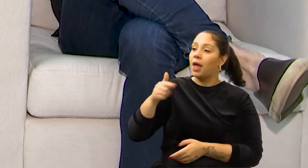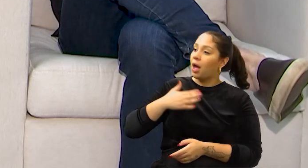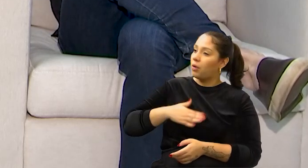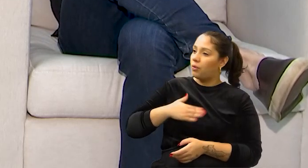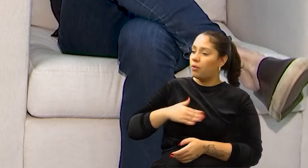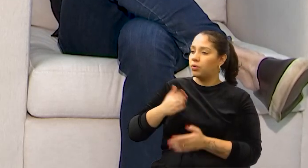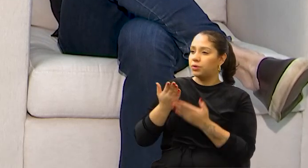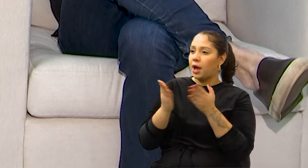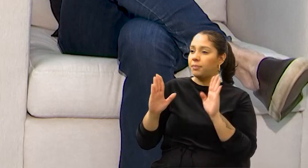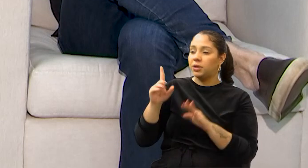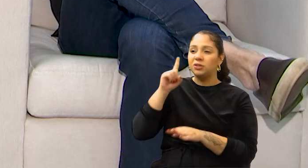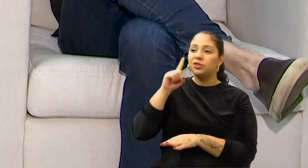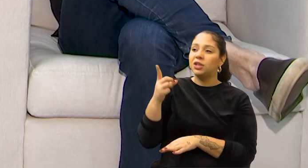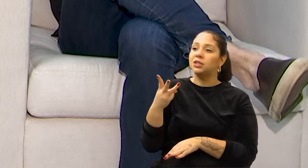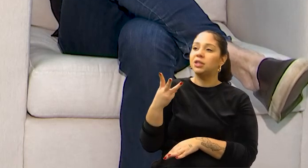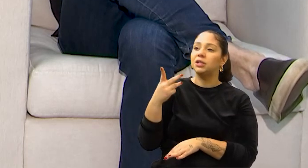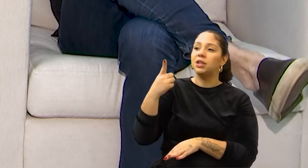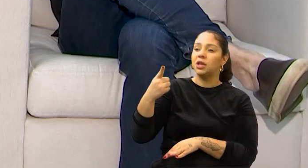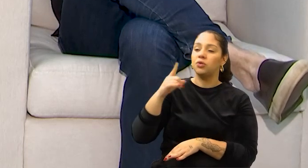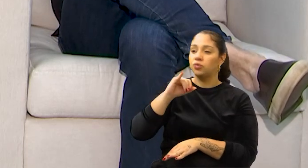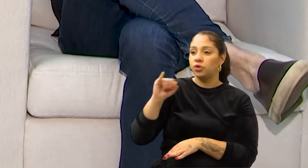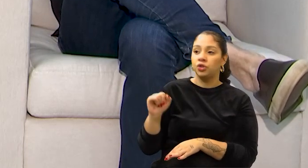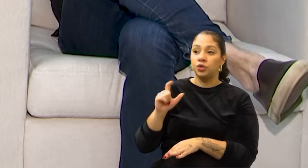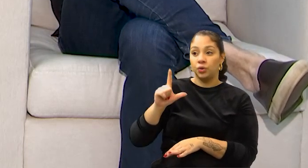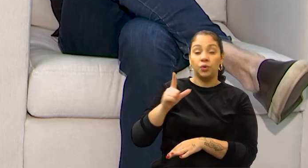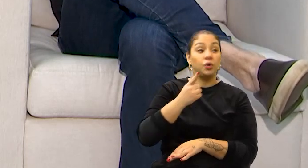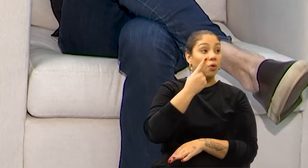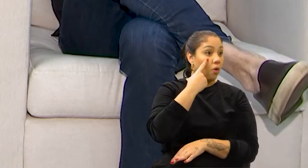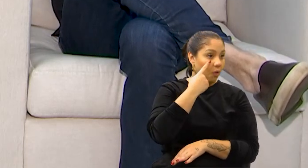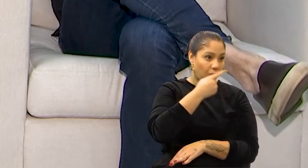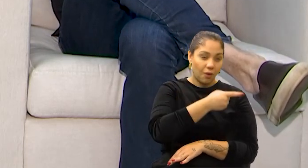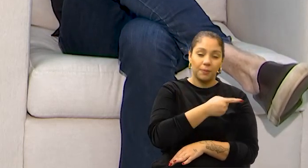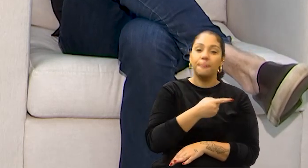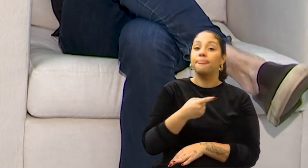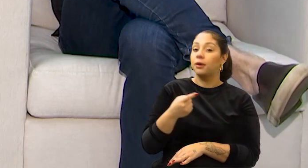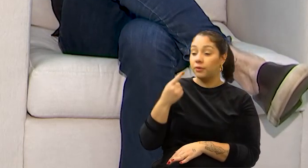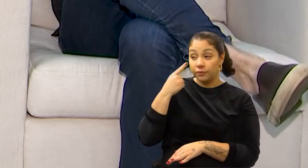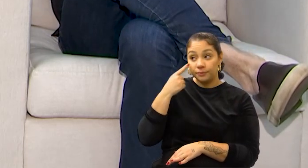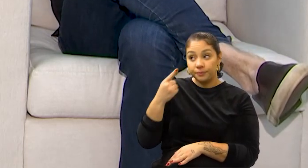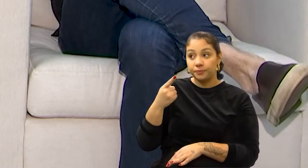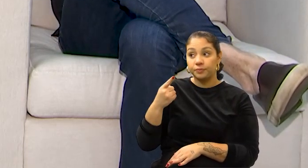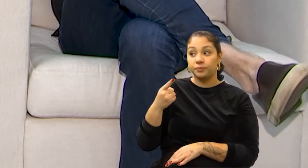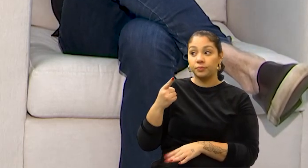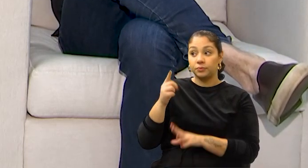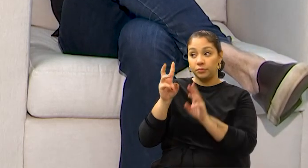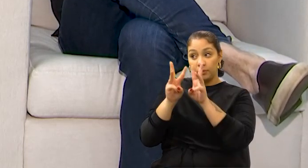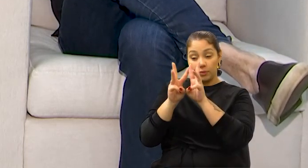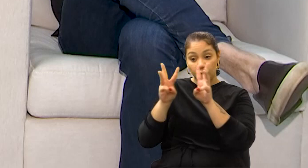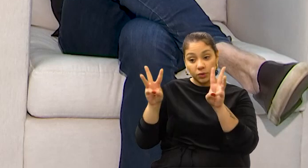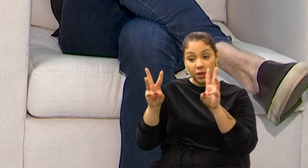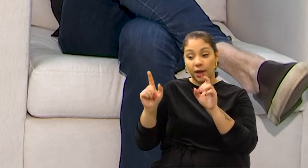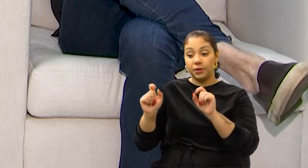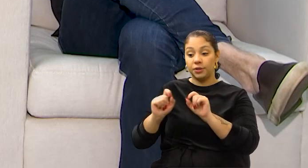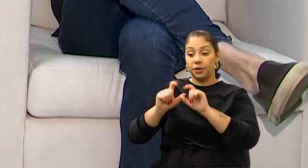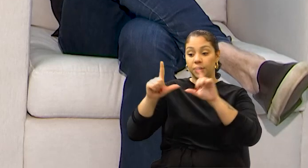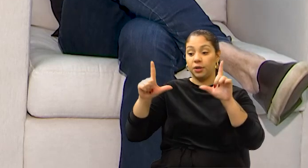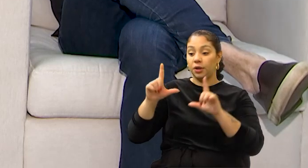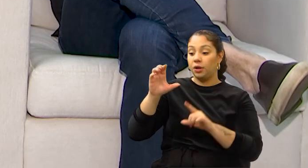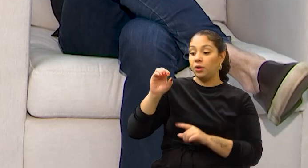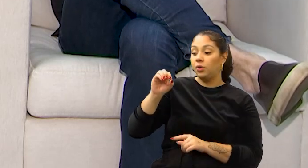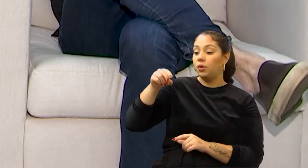então agora a próxima vai ser em agosto nós vamos abrir acho que 31 de Julho estarão abertas as inscrições mas certifique-se